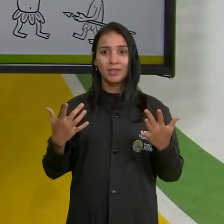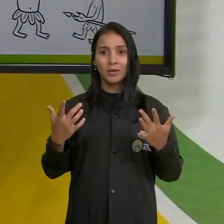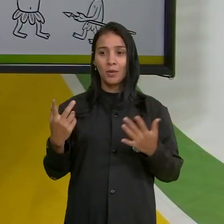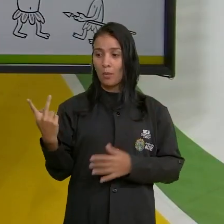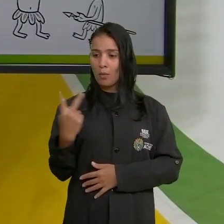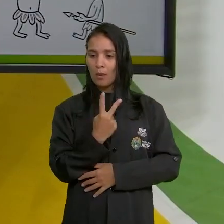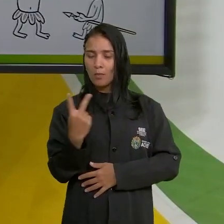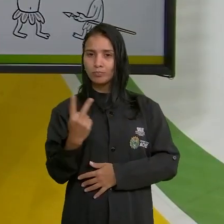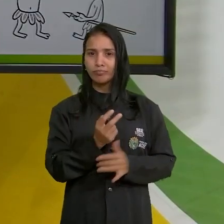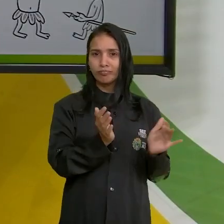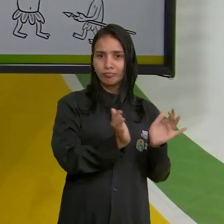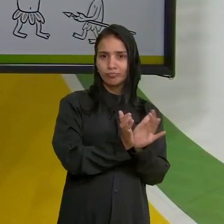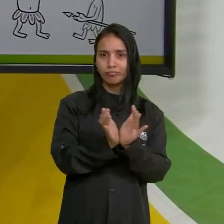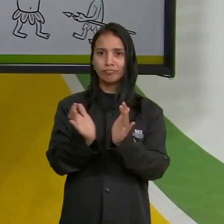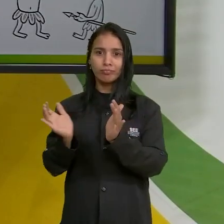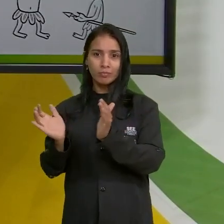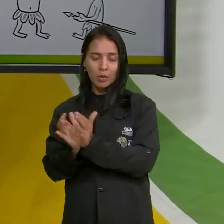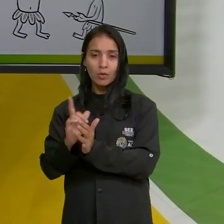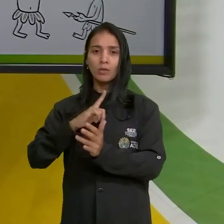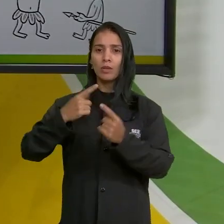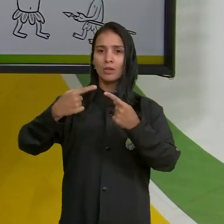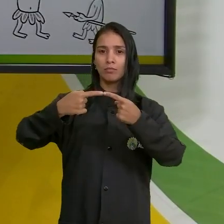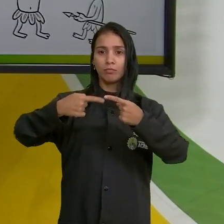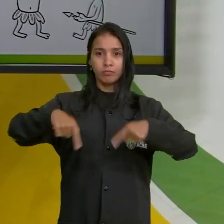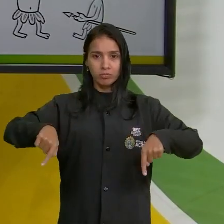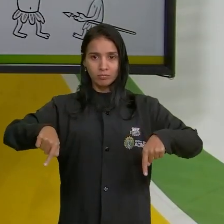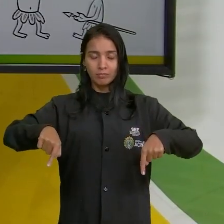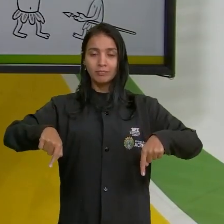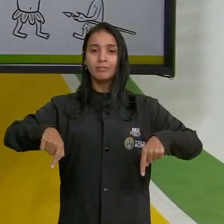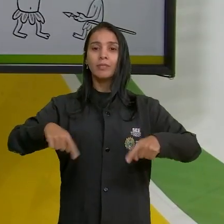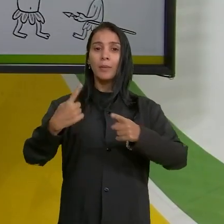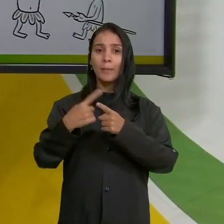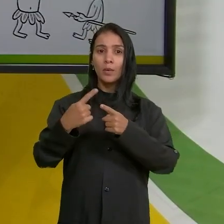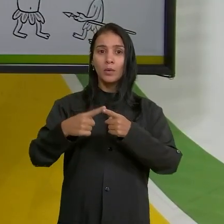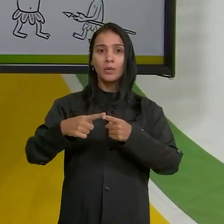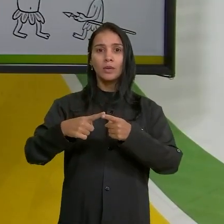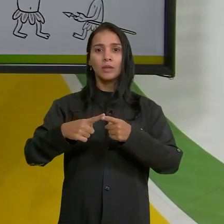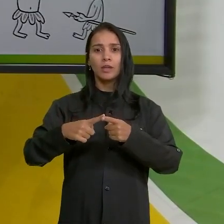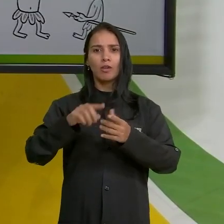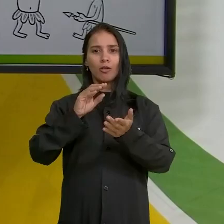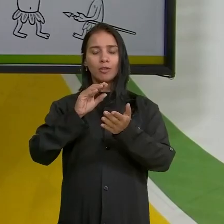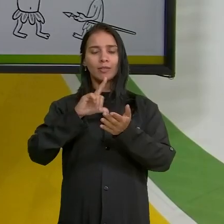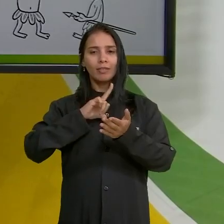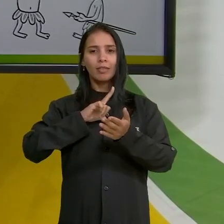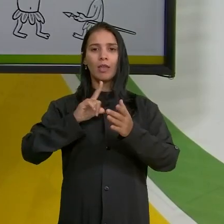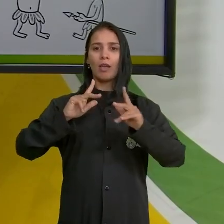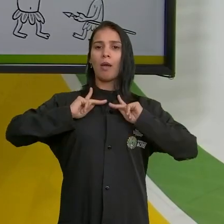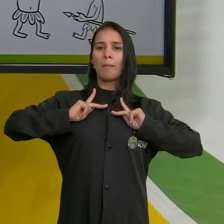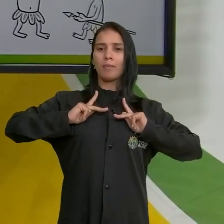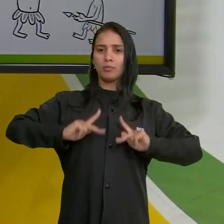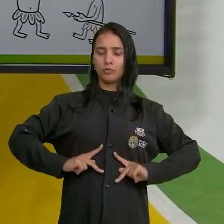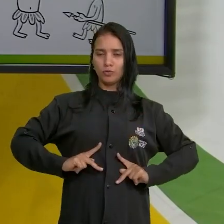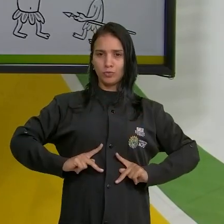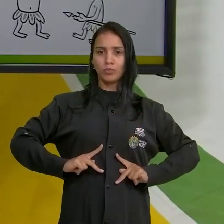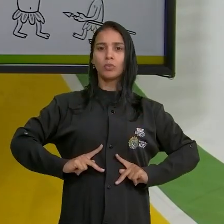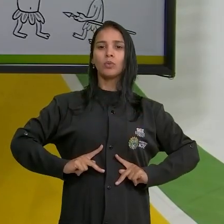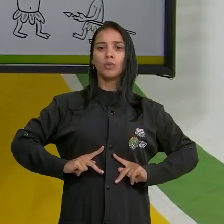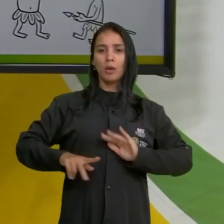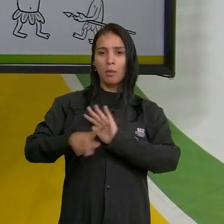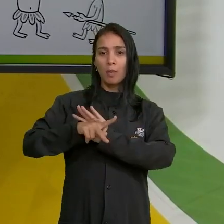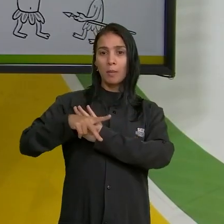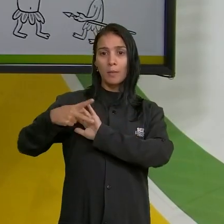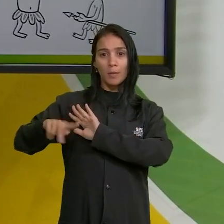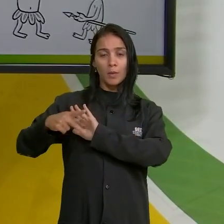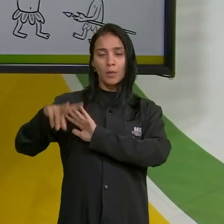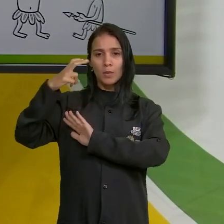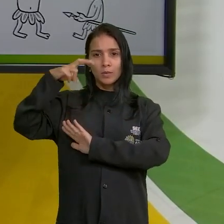partes nós estamos tendo o quê? Uma postura etnocêntrica, o vestir, o código de vestimenta. Como que o